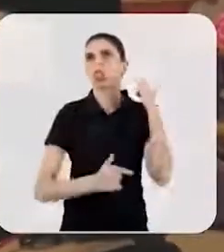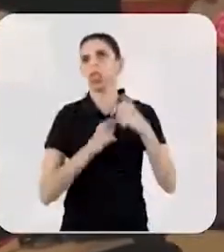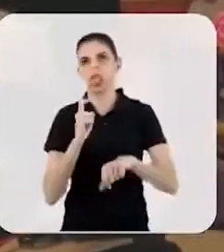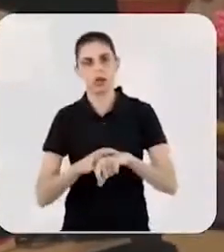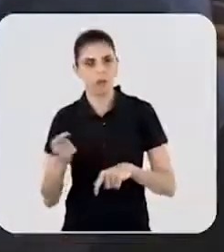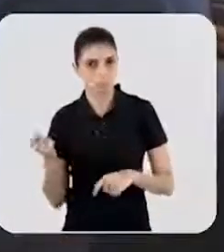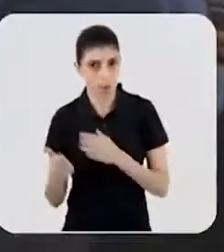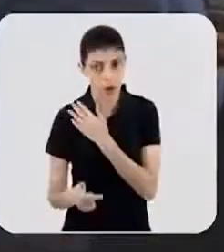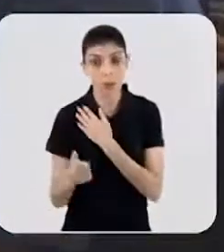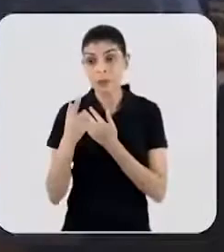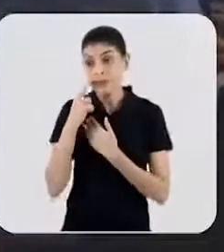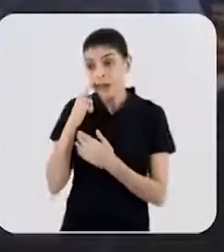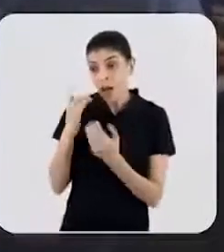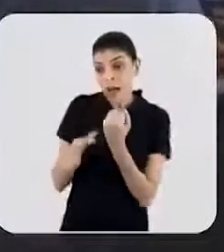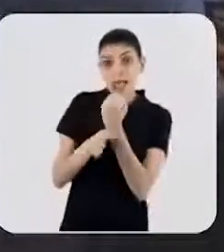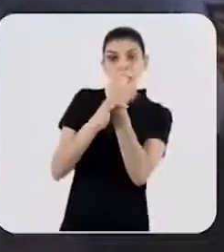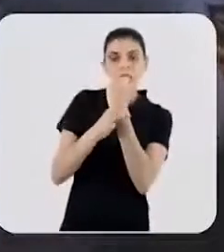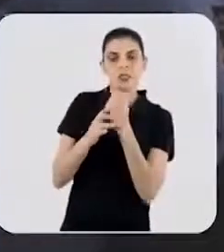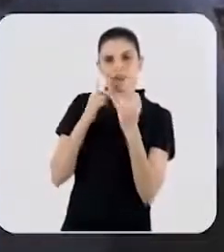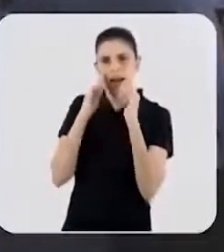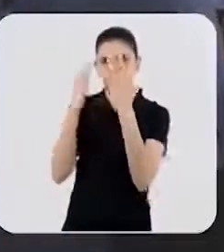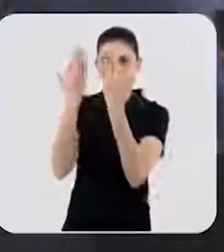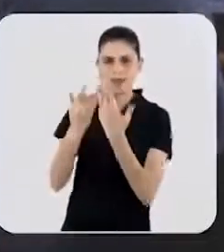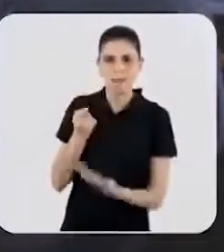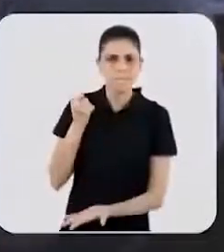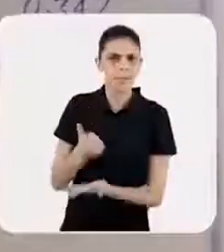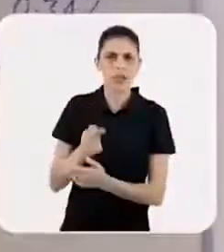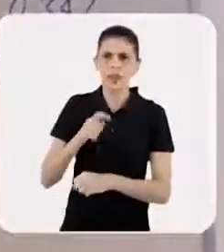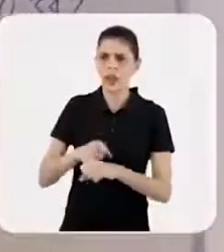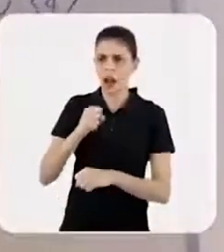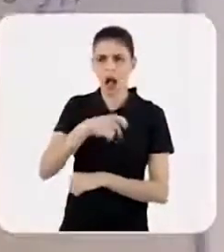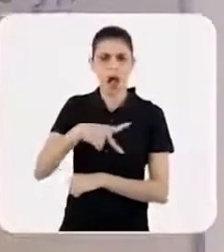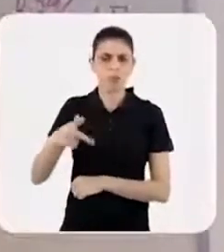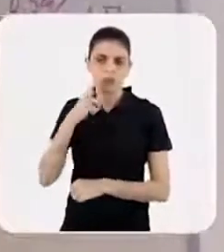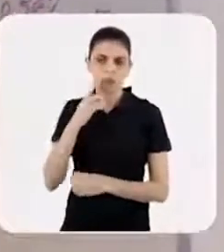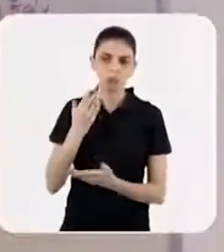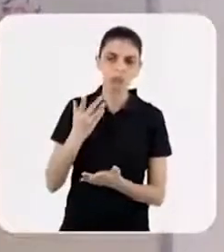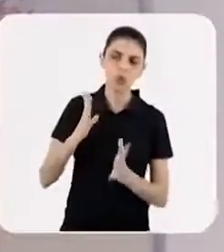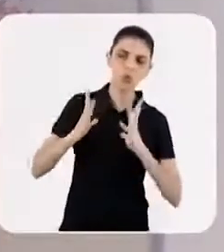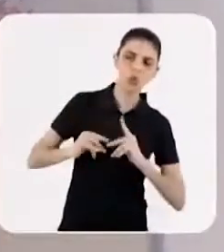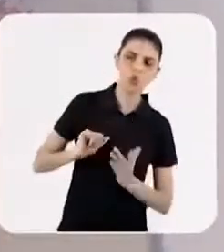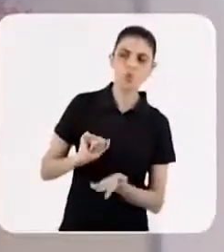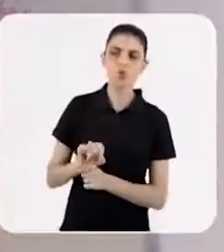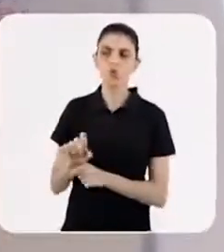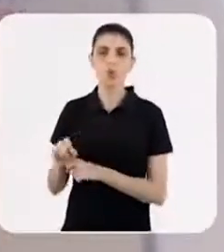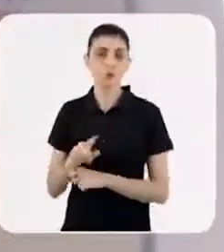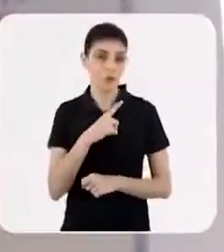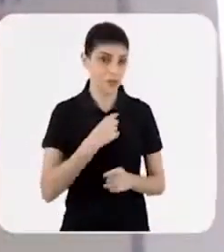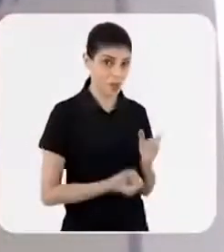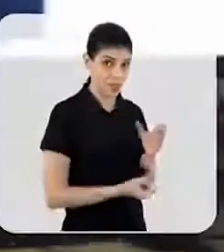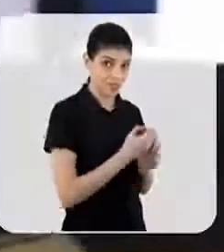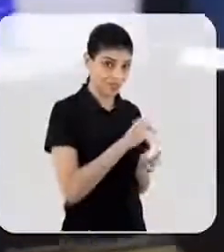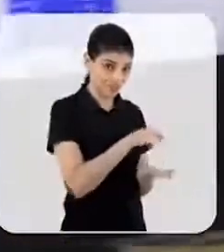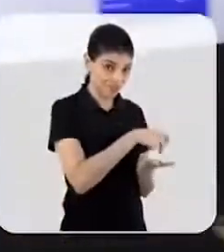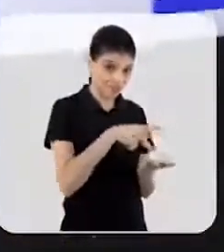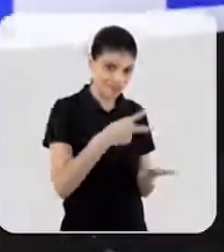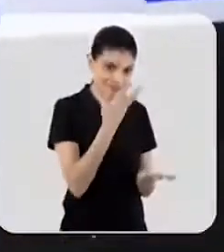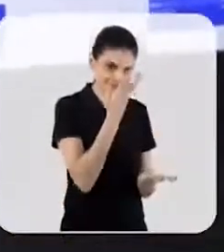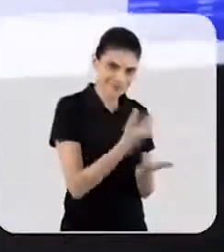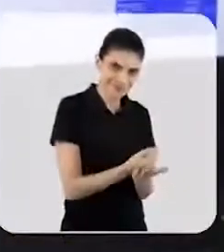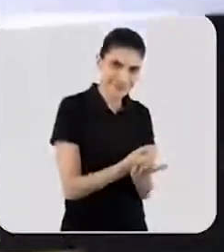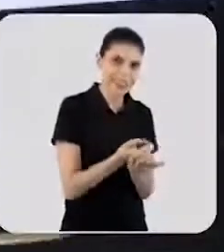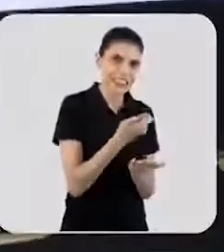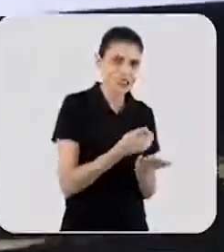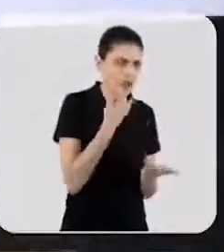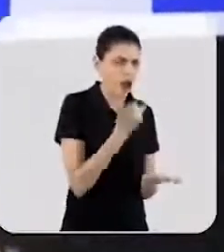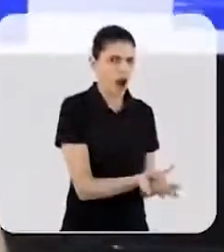para pouco tempo. Então o ideal é que a gente tenha uma ferramenta de segurança que analise isso aqui e já me fale se aquilo é malicioso ou não. Mas de uma certa forma, esse aplicativo que você coloca no